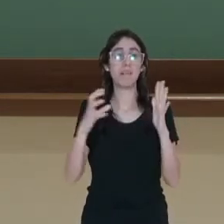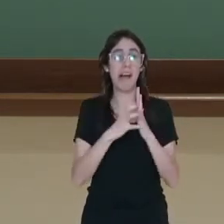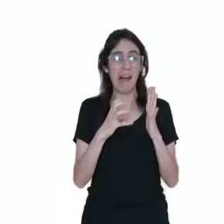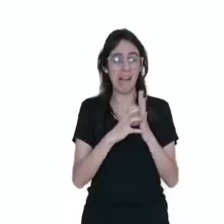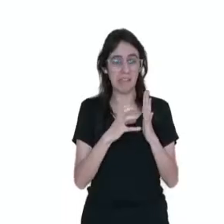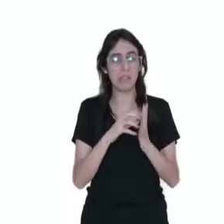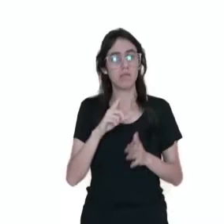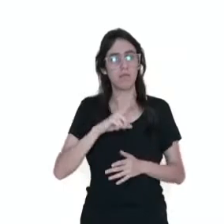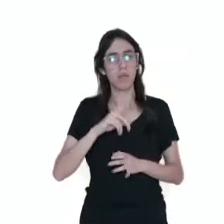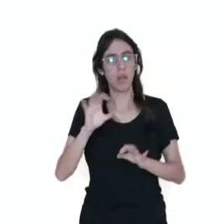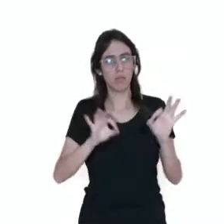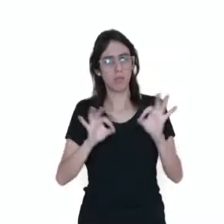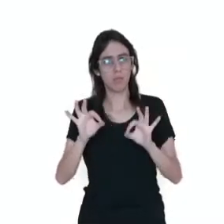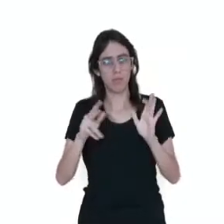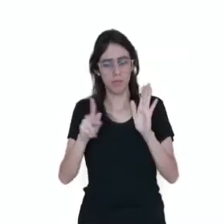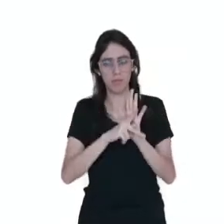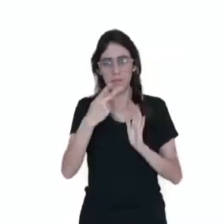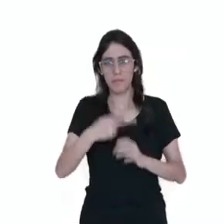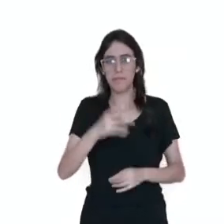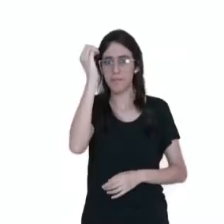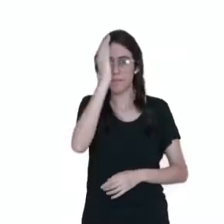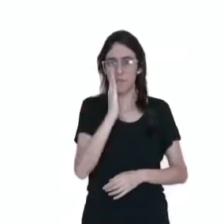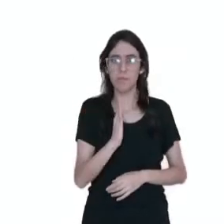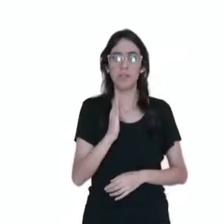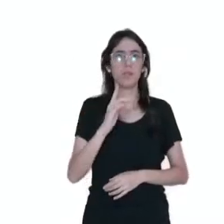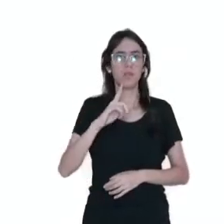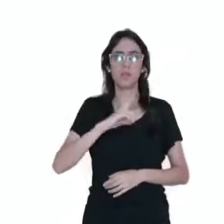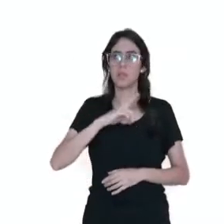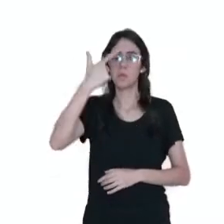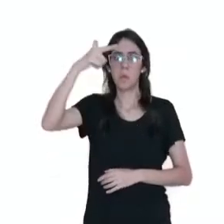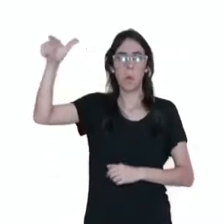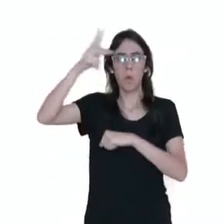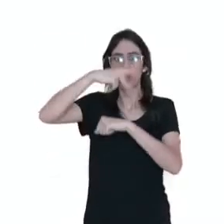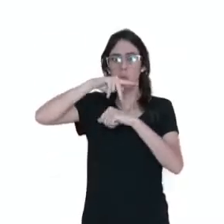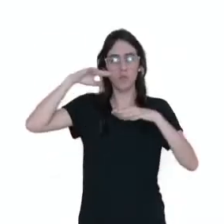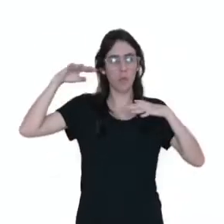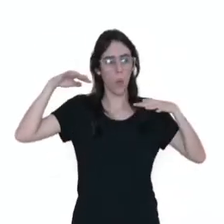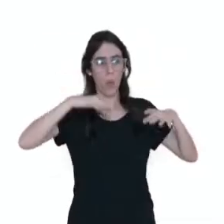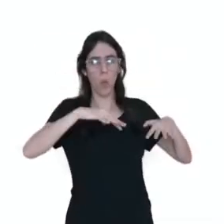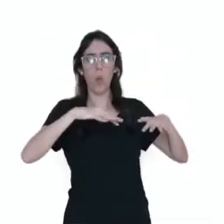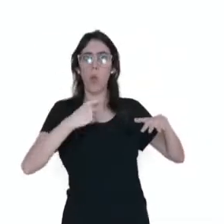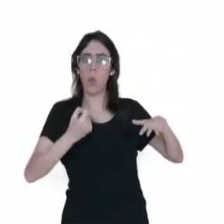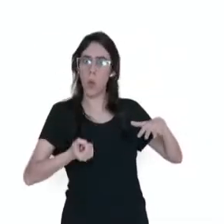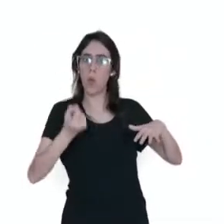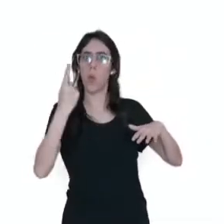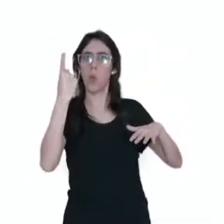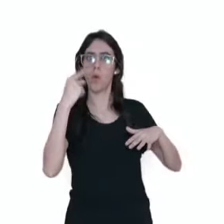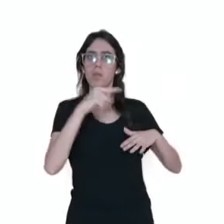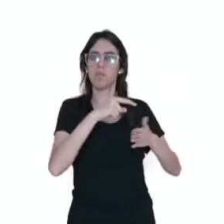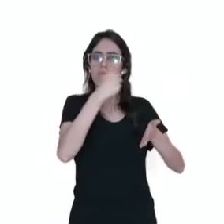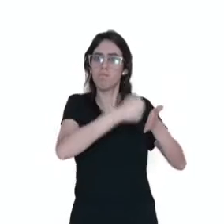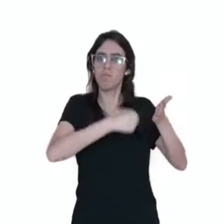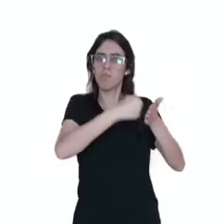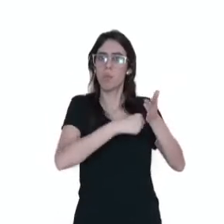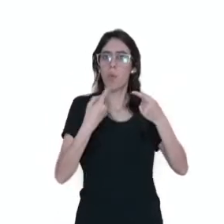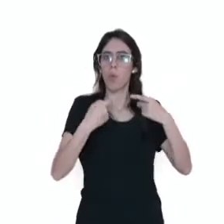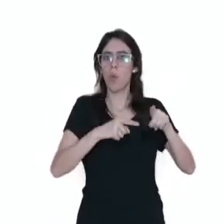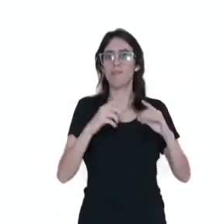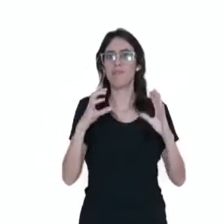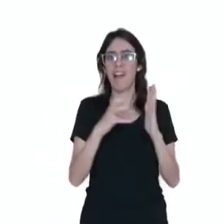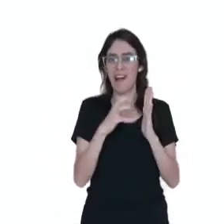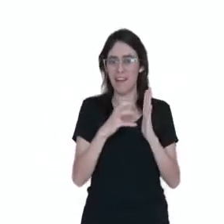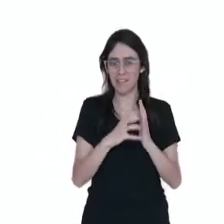programa brasileiro se tornou uma referência mundial. Referência mundial no combate à AIDS, o governo